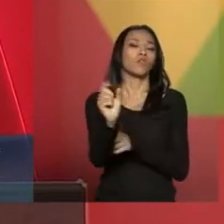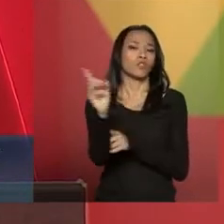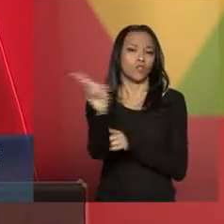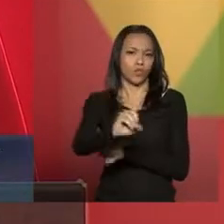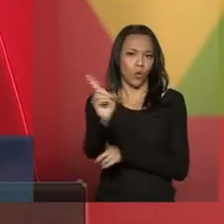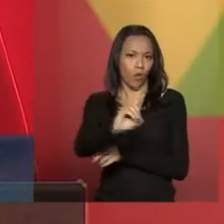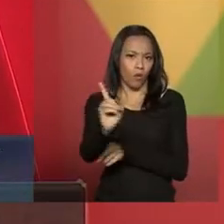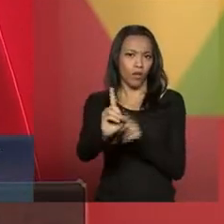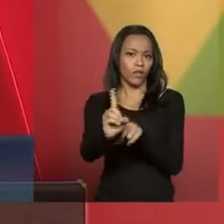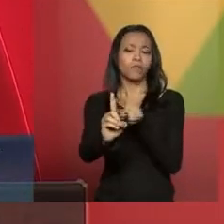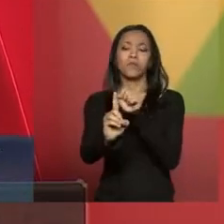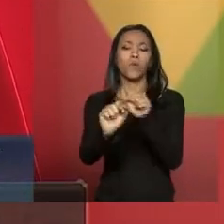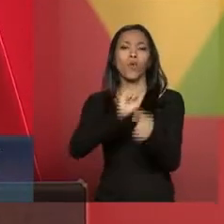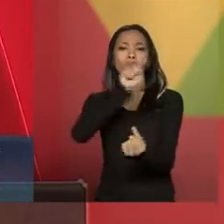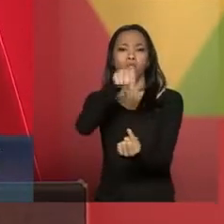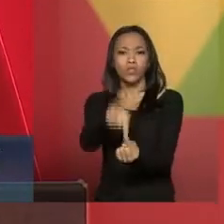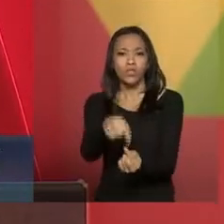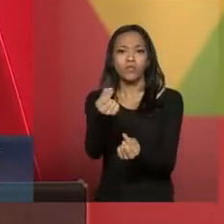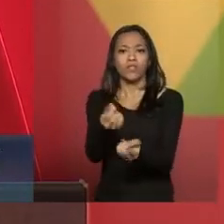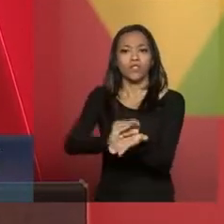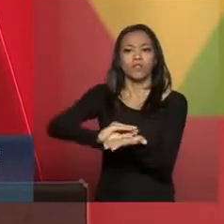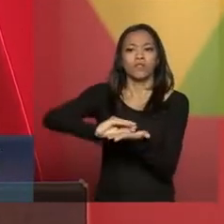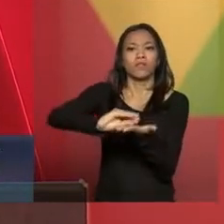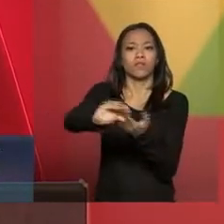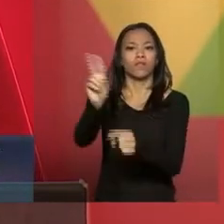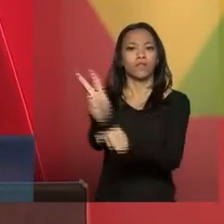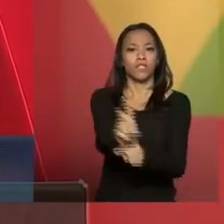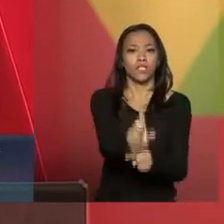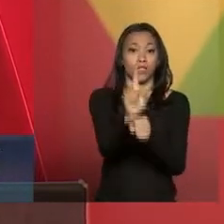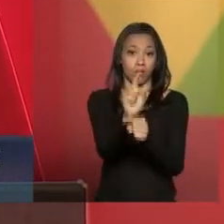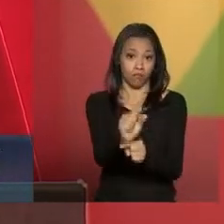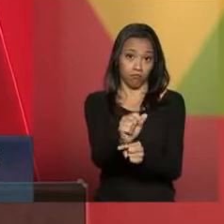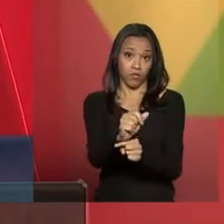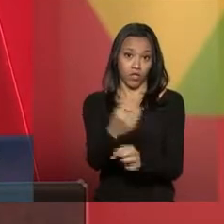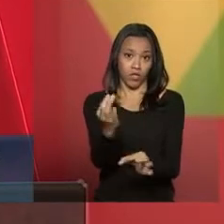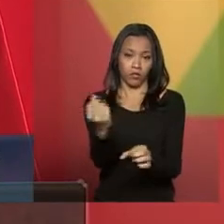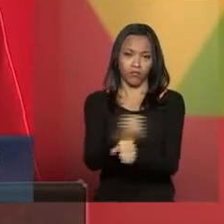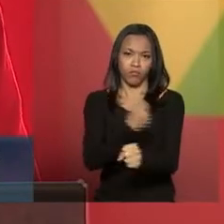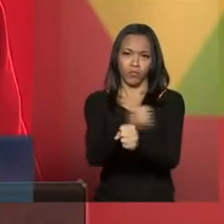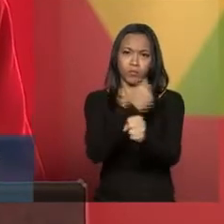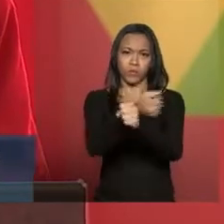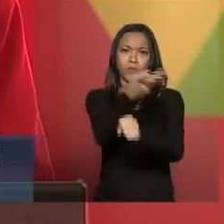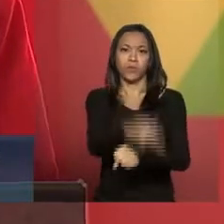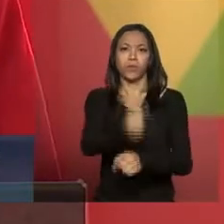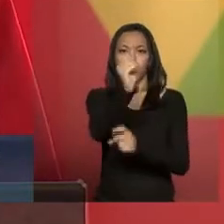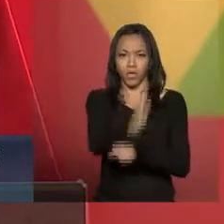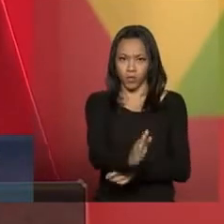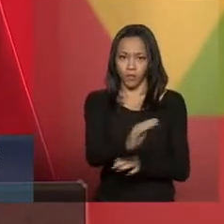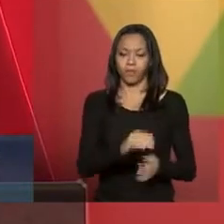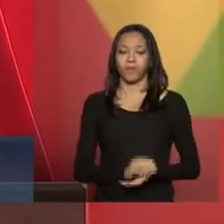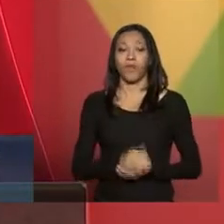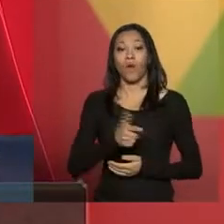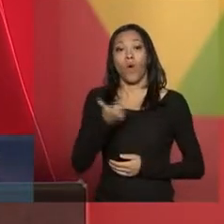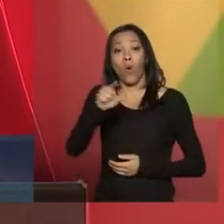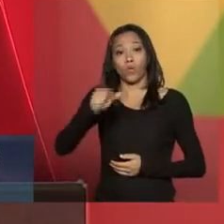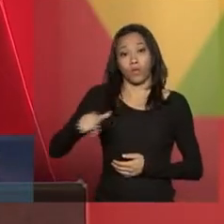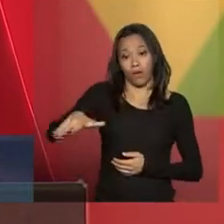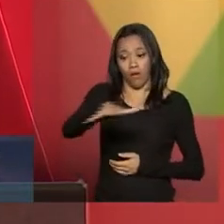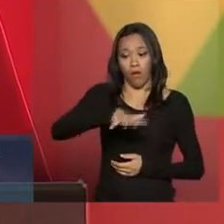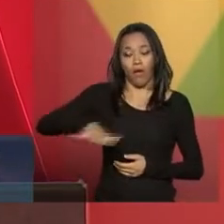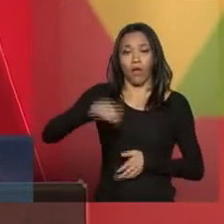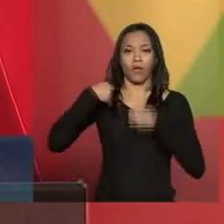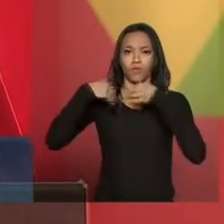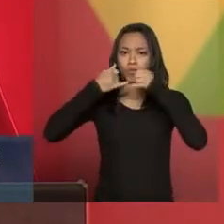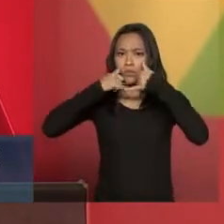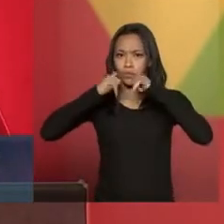para financiamento de projetos de infraestrutura no Brasil. No setor de energia, estamos ampliando a